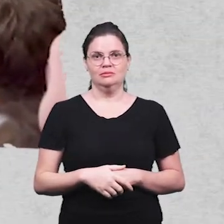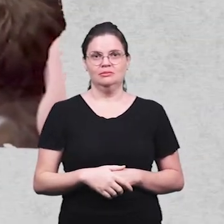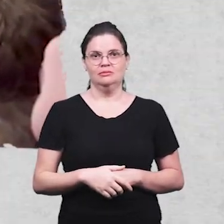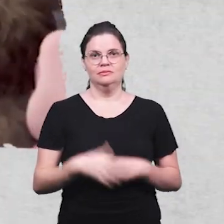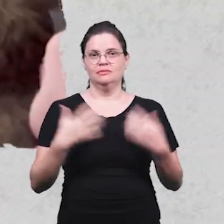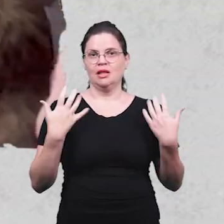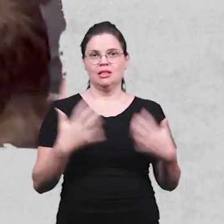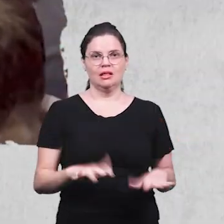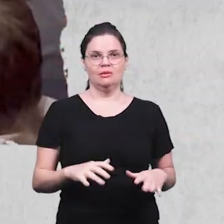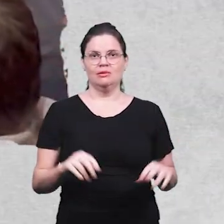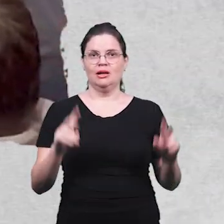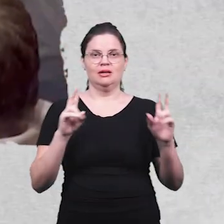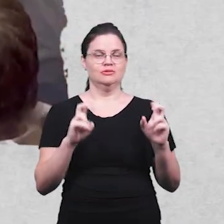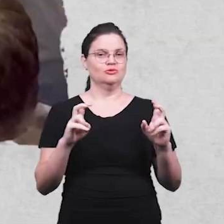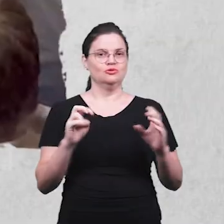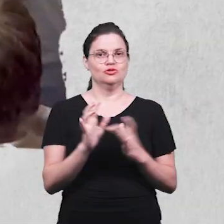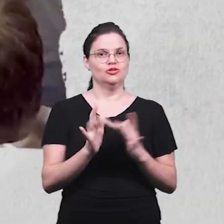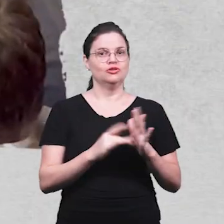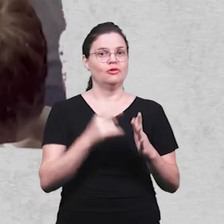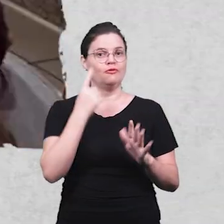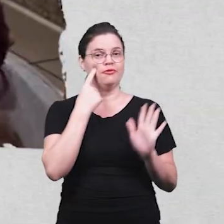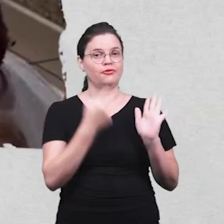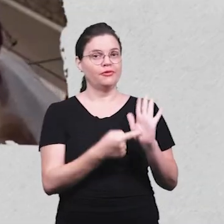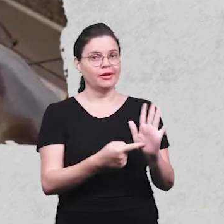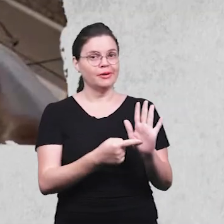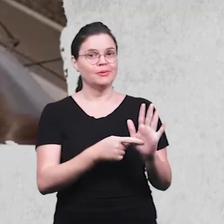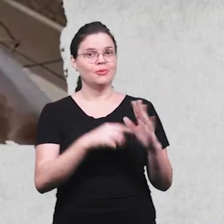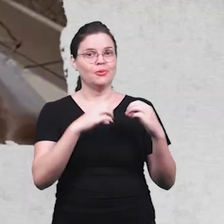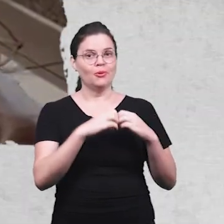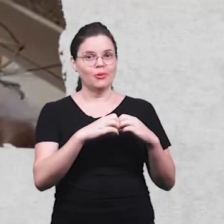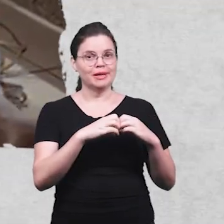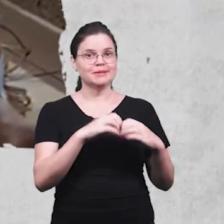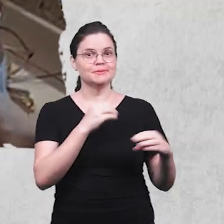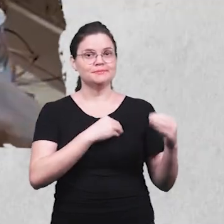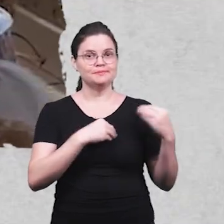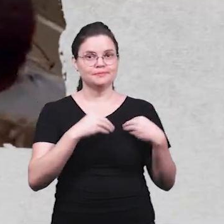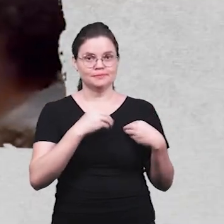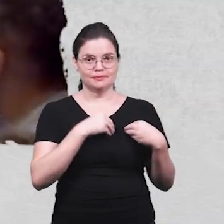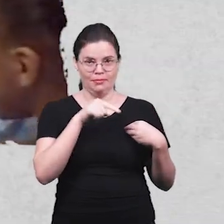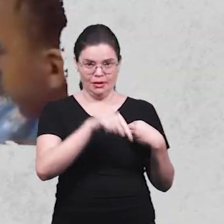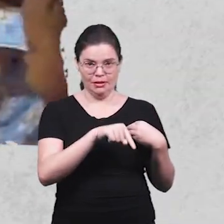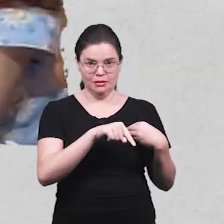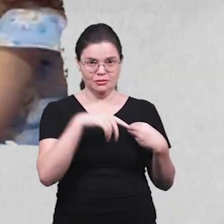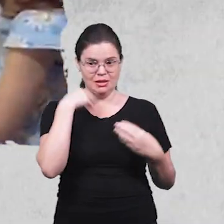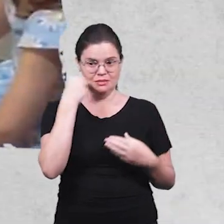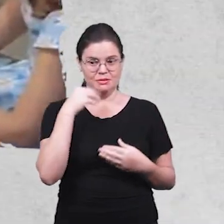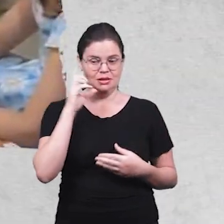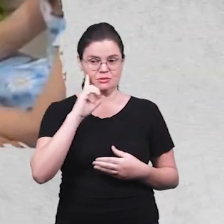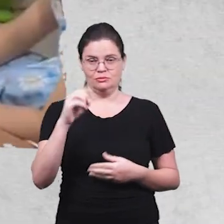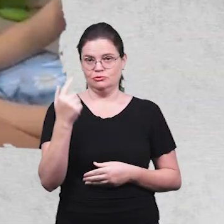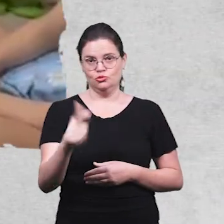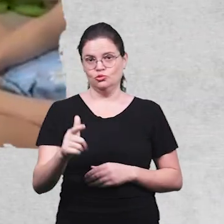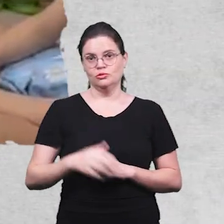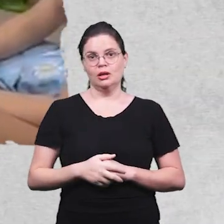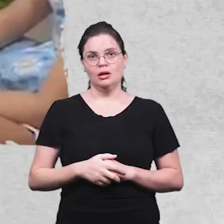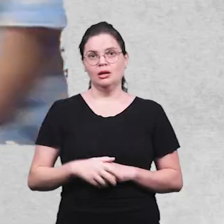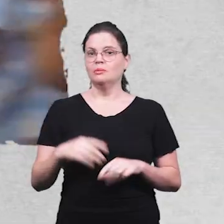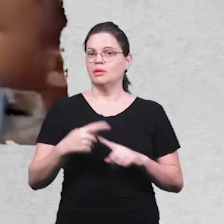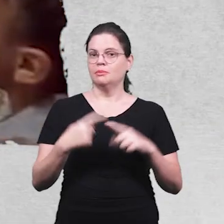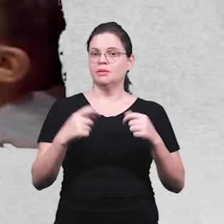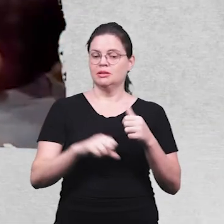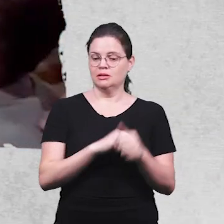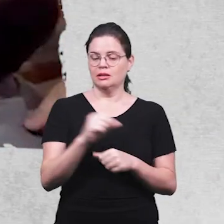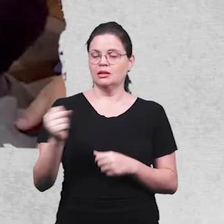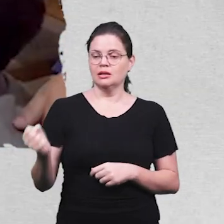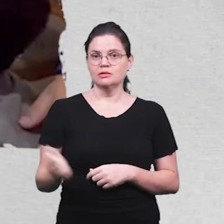saber do Senhor Jesus. Olha como fica o coração. Essa pessoa nasceu de novo? Não, né? Porque nascer de novo é ter